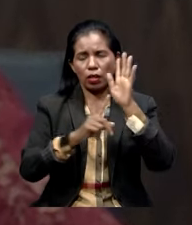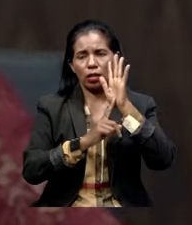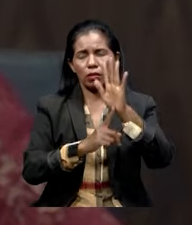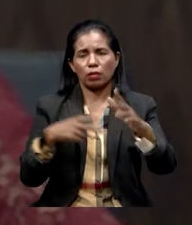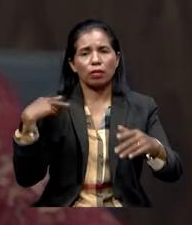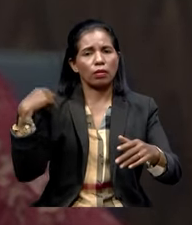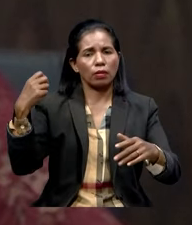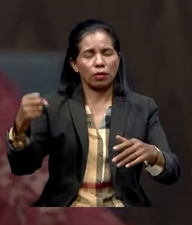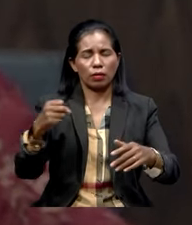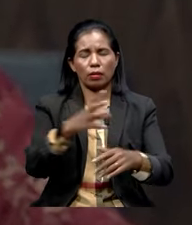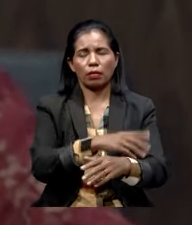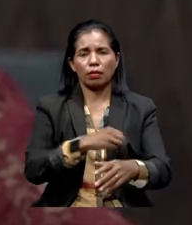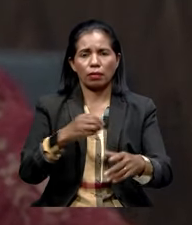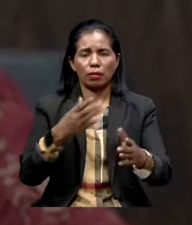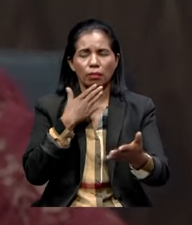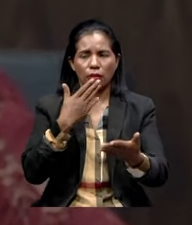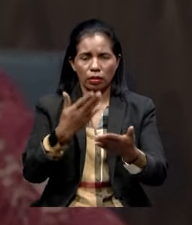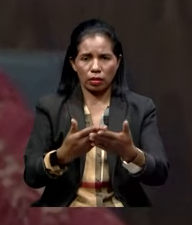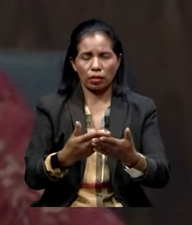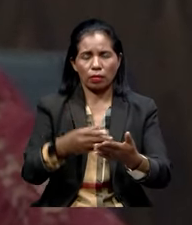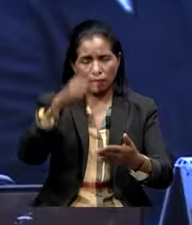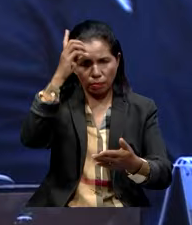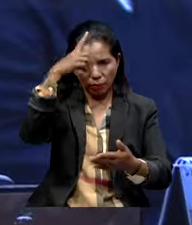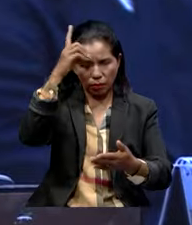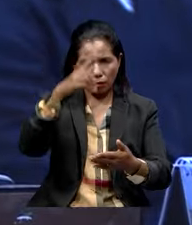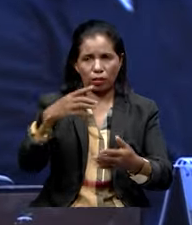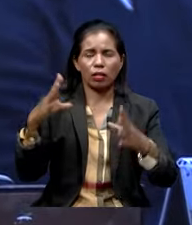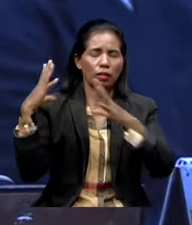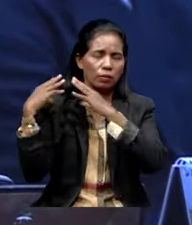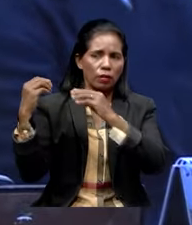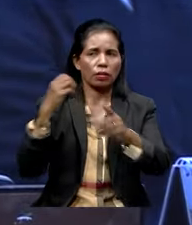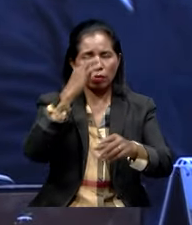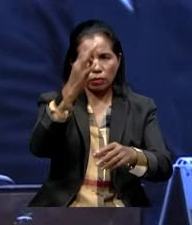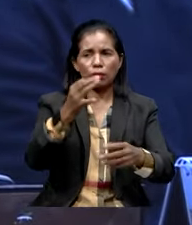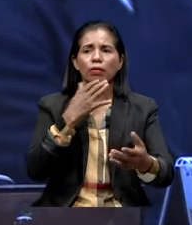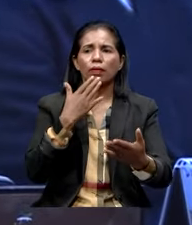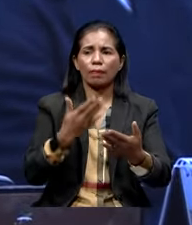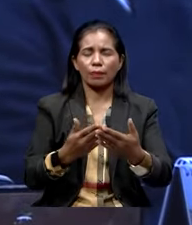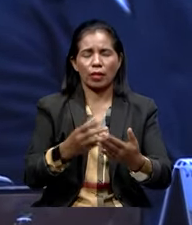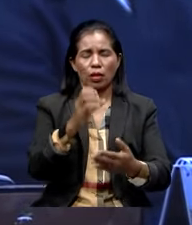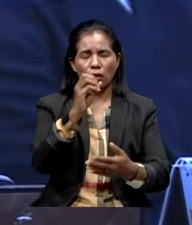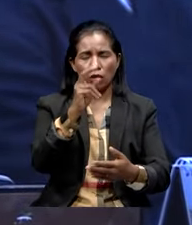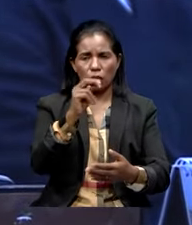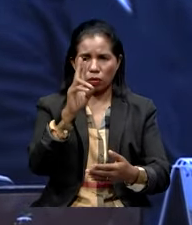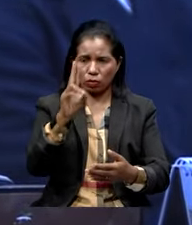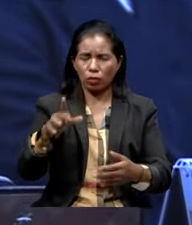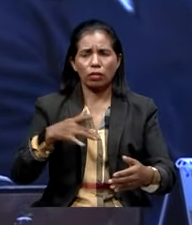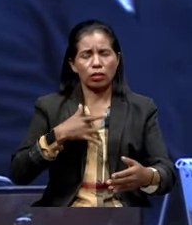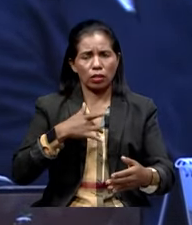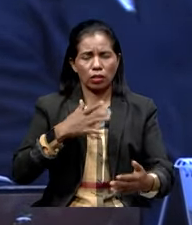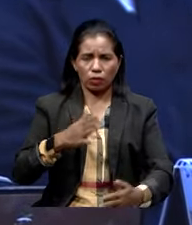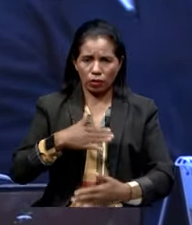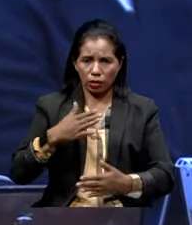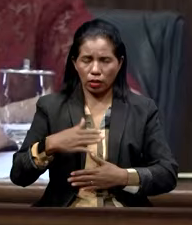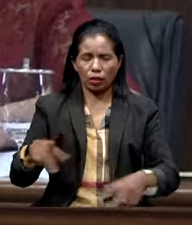Kbit, multilateralismo, diplomacia, no esperança para o futuro nebediak. Nações Unidas mos sente honrado, atu